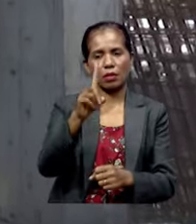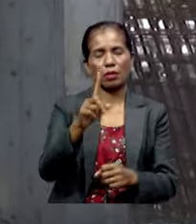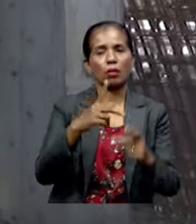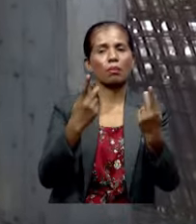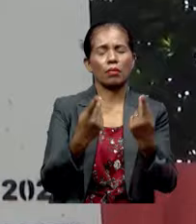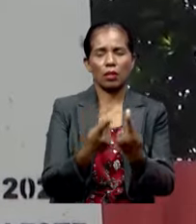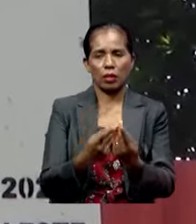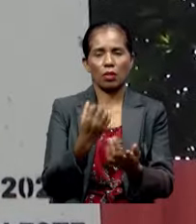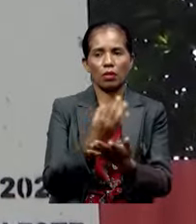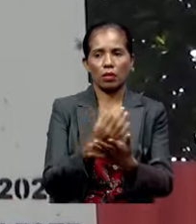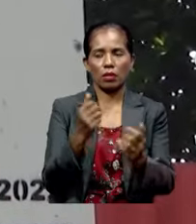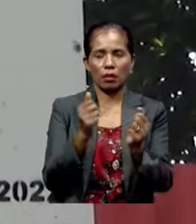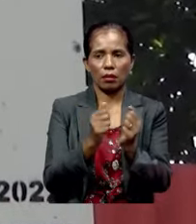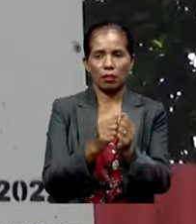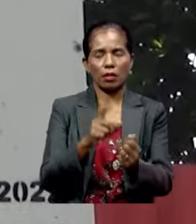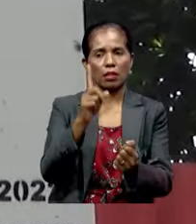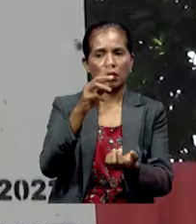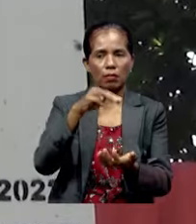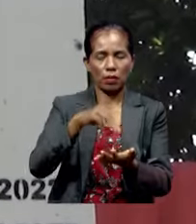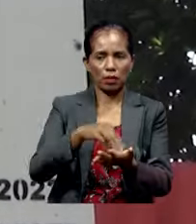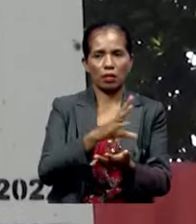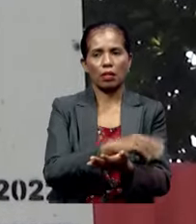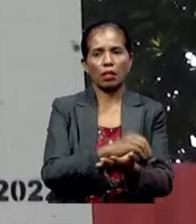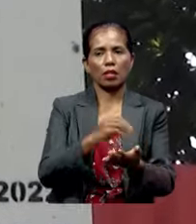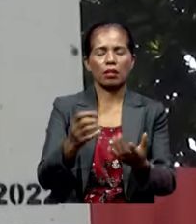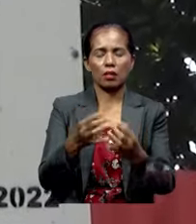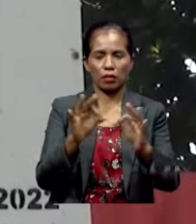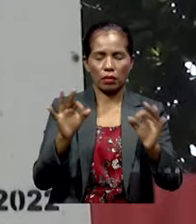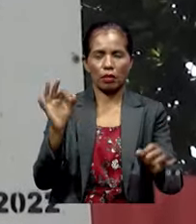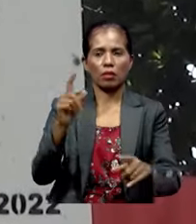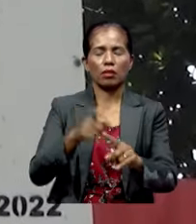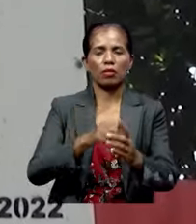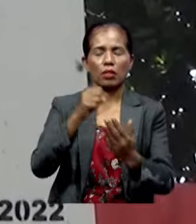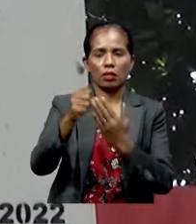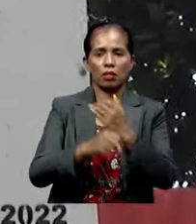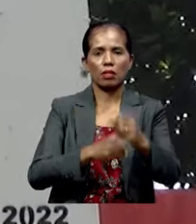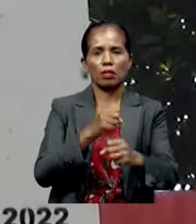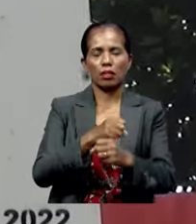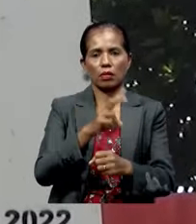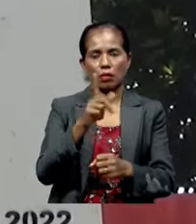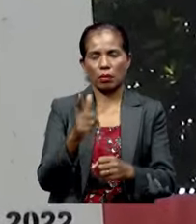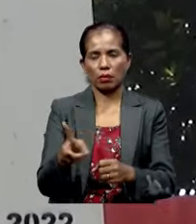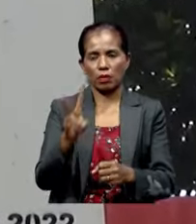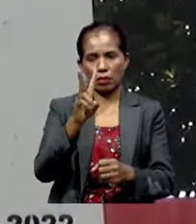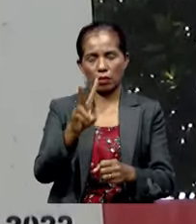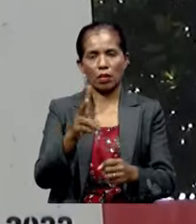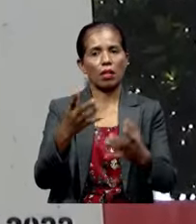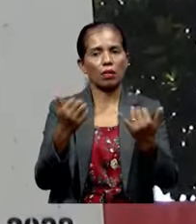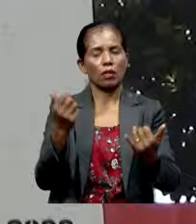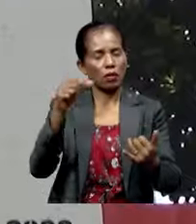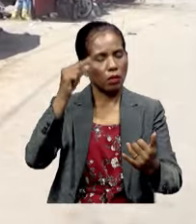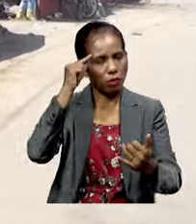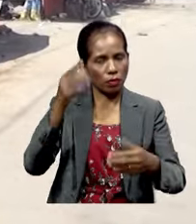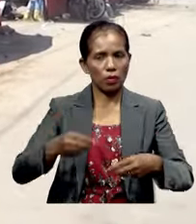o orçamento tocou Nida Resin, debetir contrato, obra nessa e termina, e a Fula em Setembro, tem a rua Rescen Rua. Antes do governo for